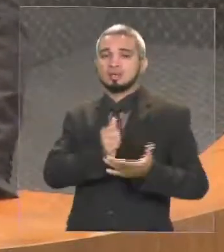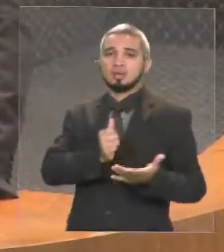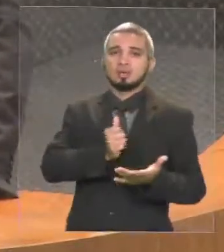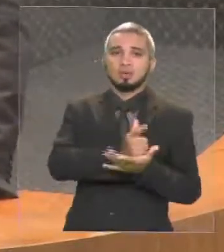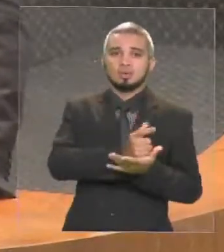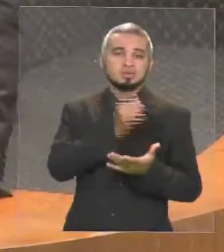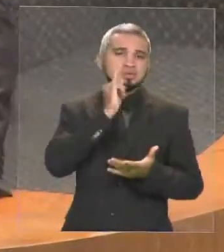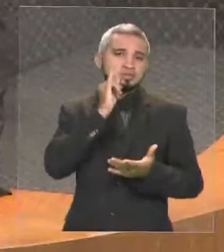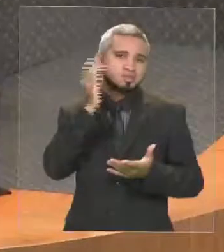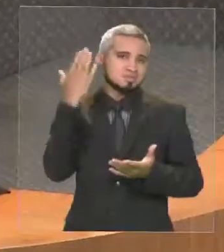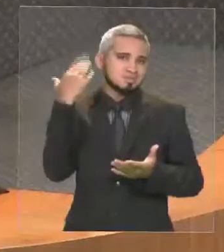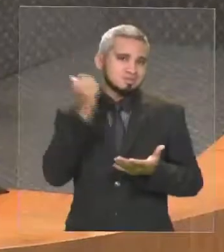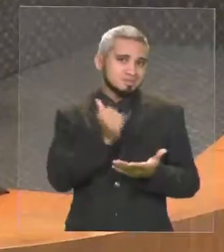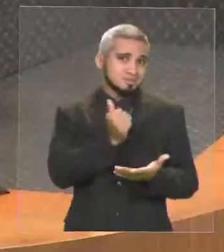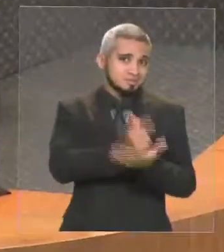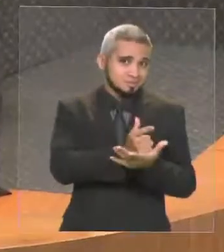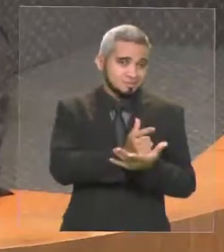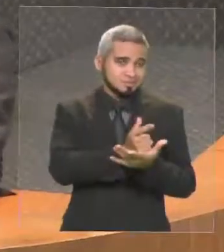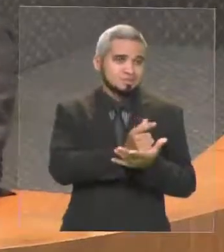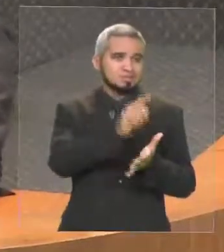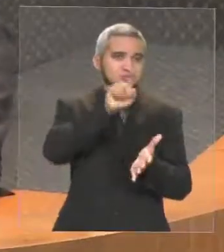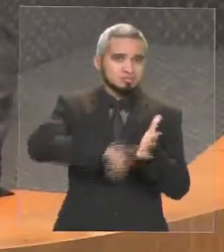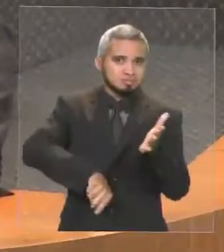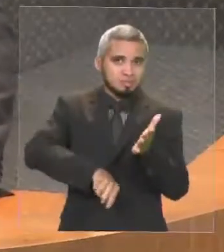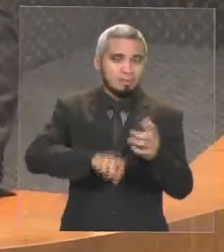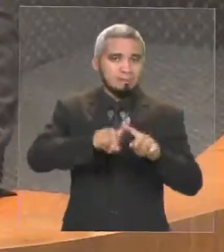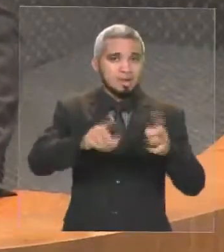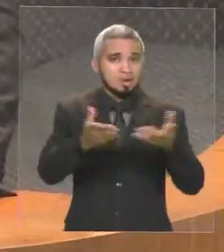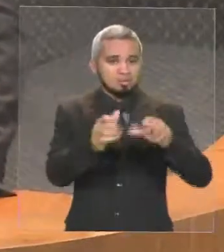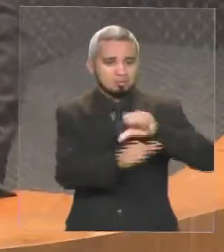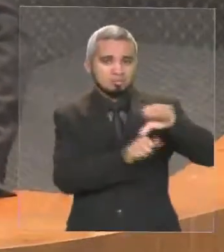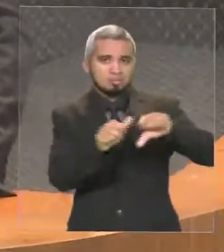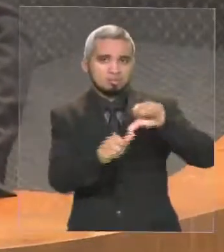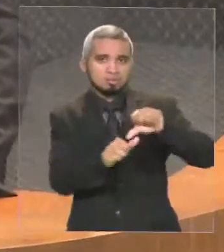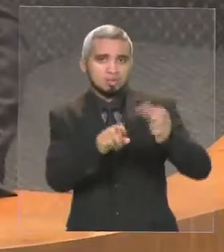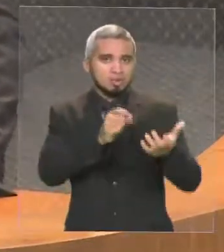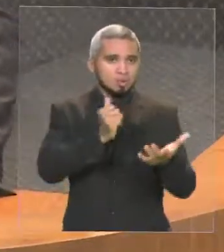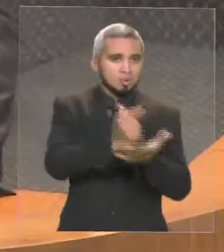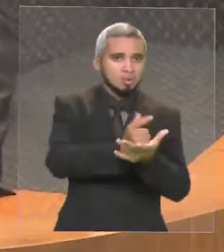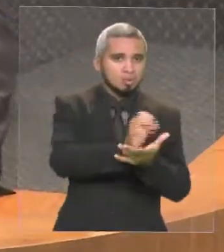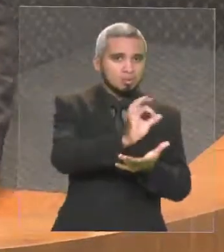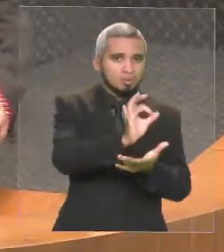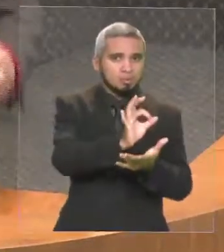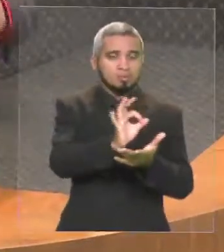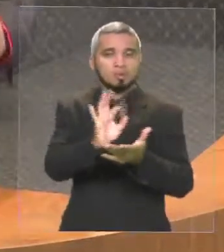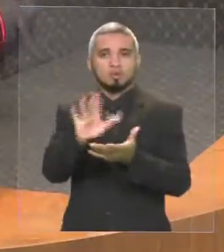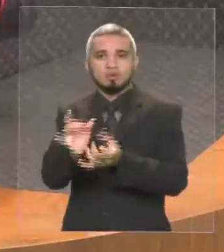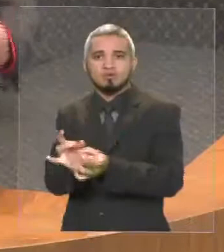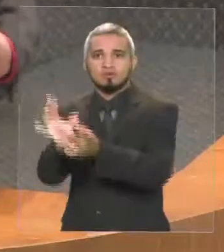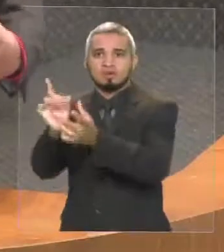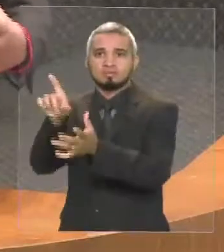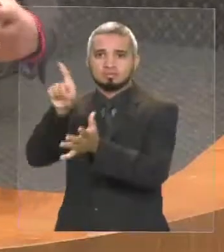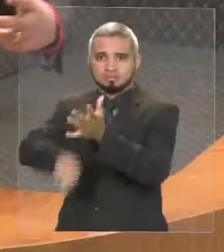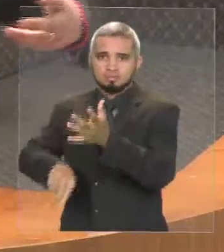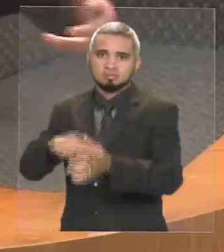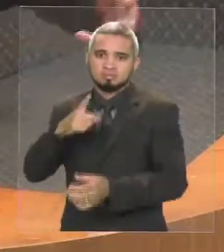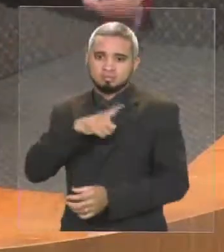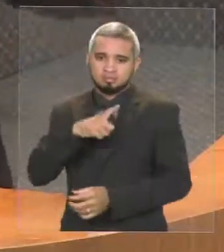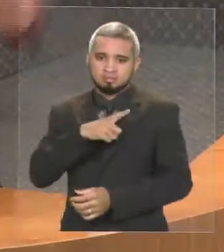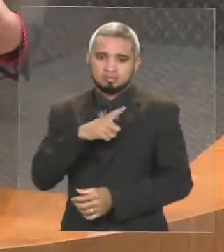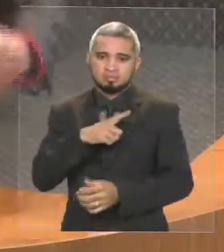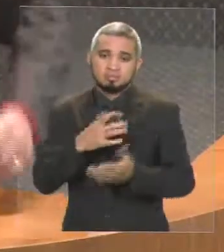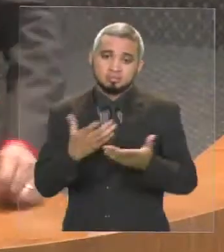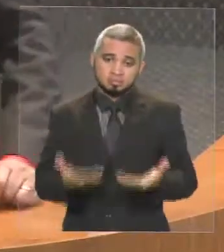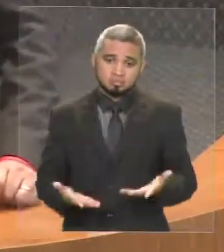compra, mas pagar na saída. E este incentivo acaba incentivando, acaba dando condições para